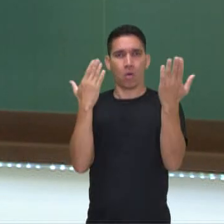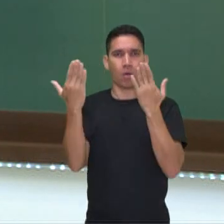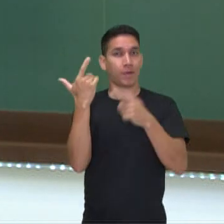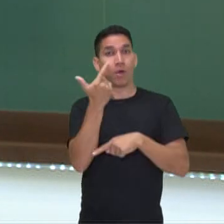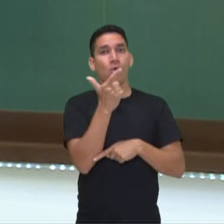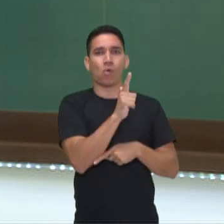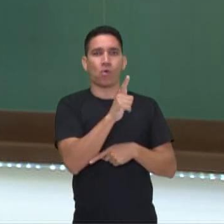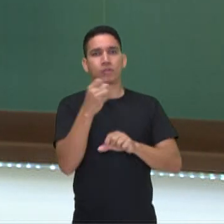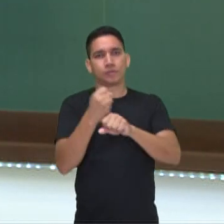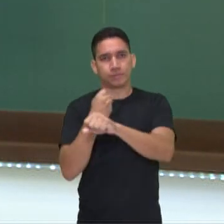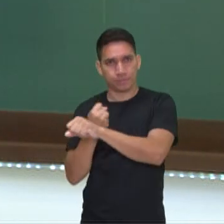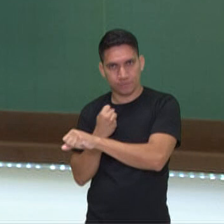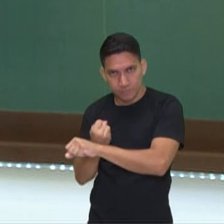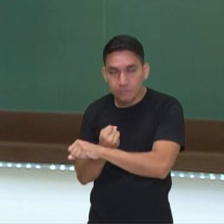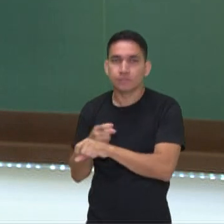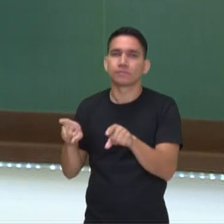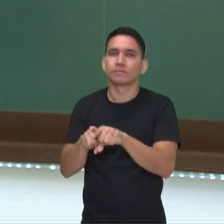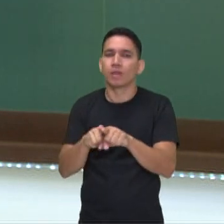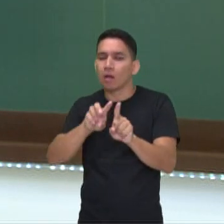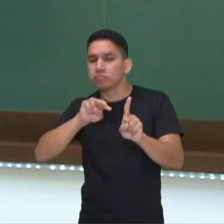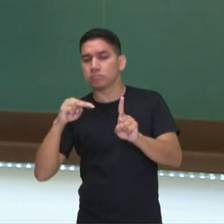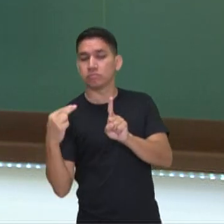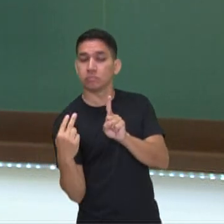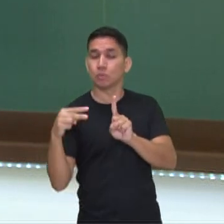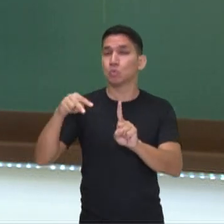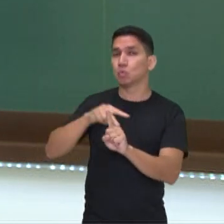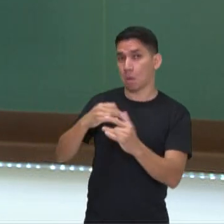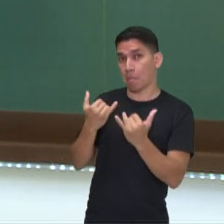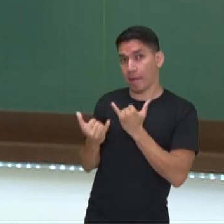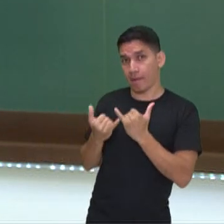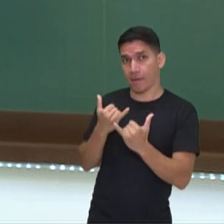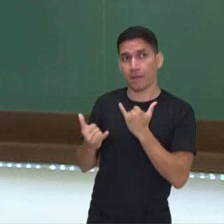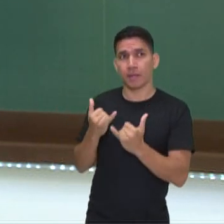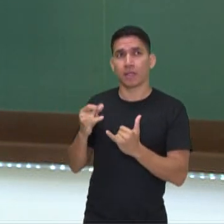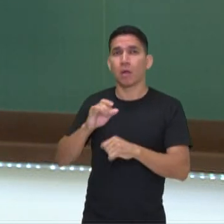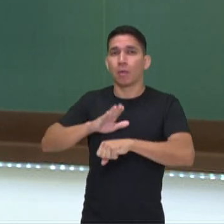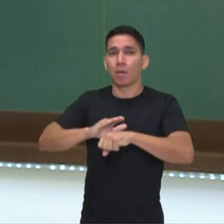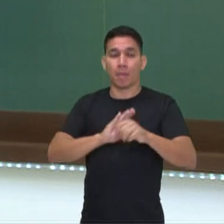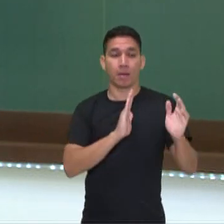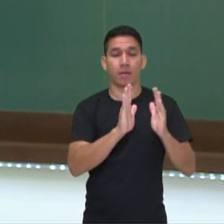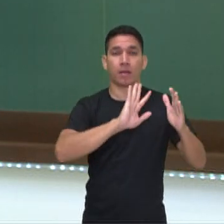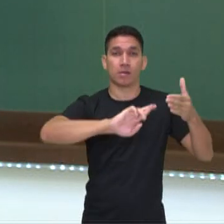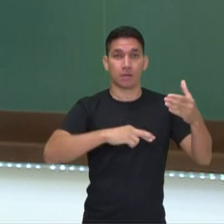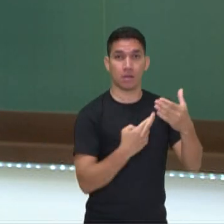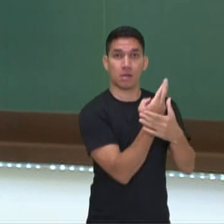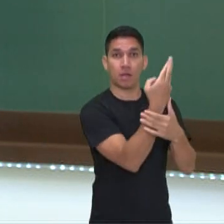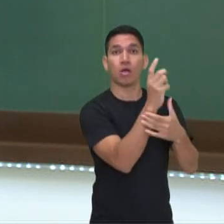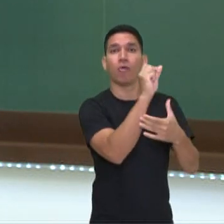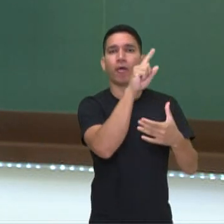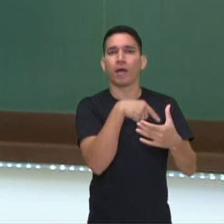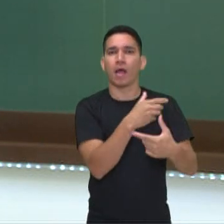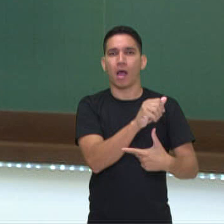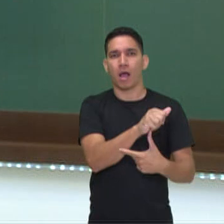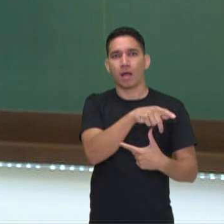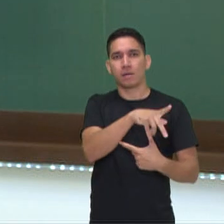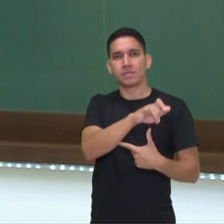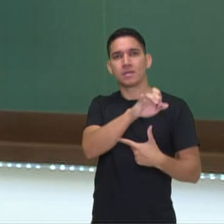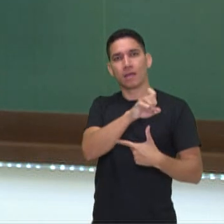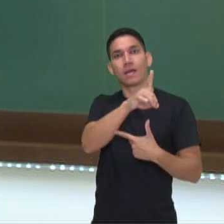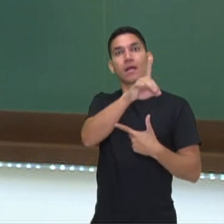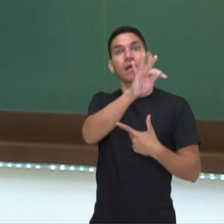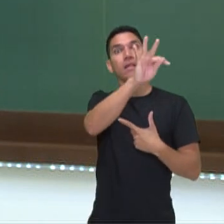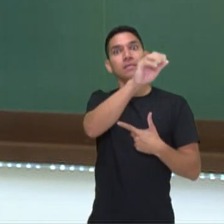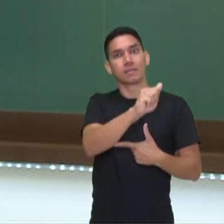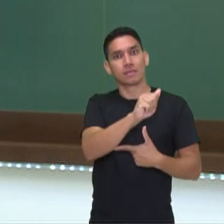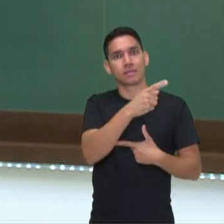obra, uma concepção um pouco parecida do Renascimento, que é a Pietà. A Pietà é uma obra